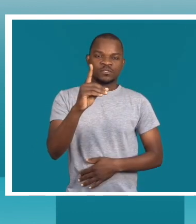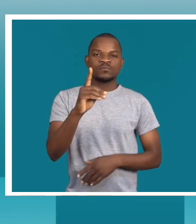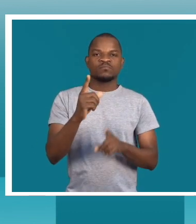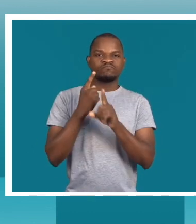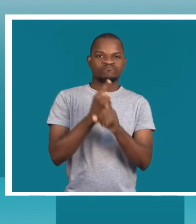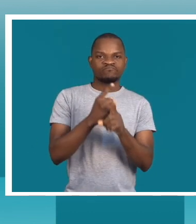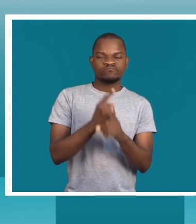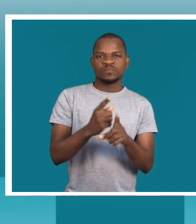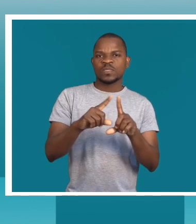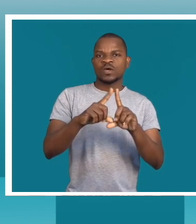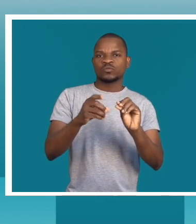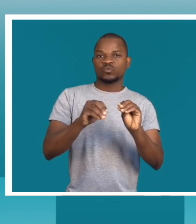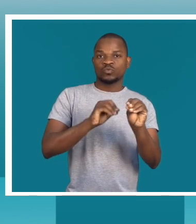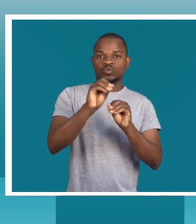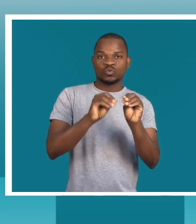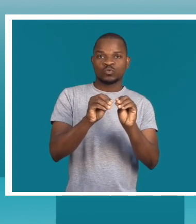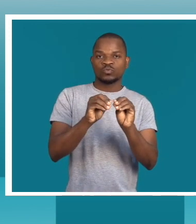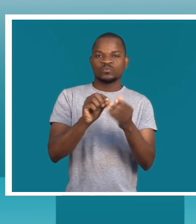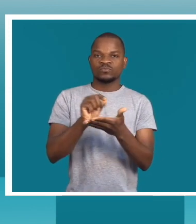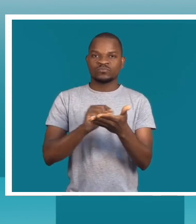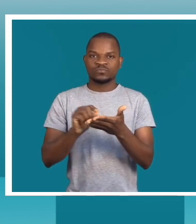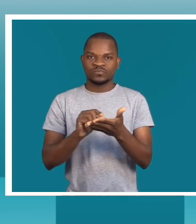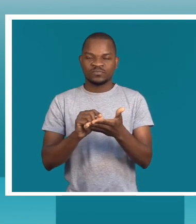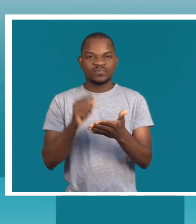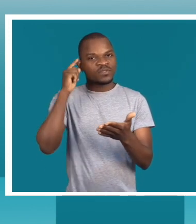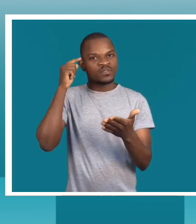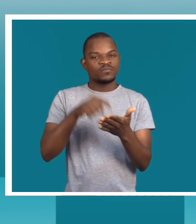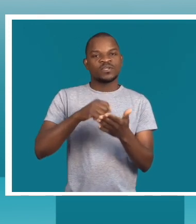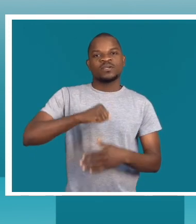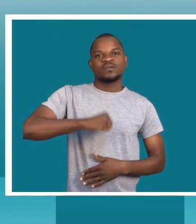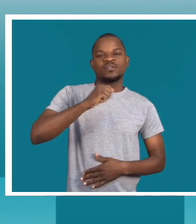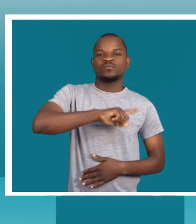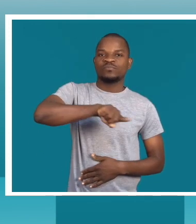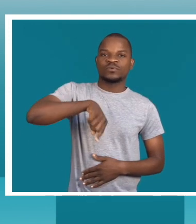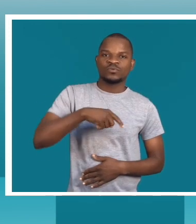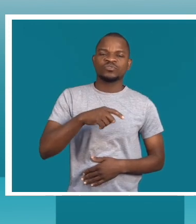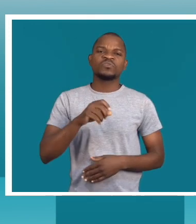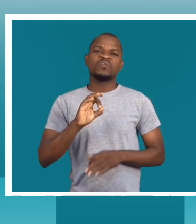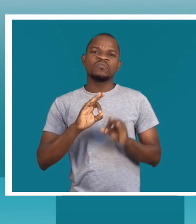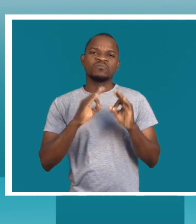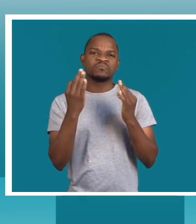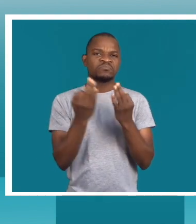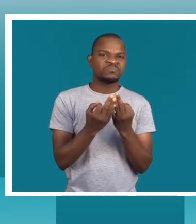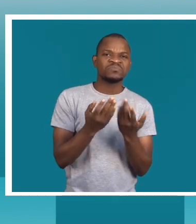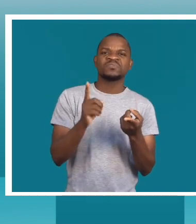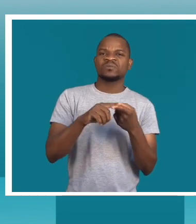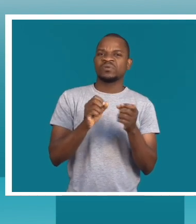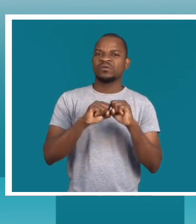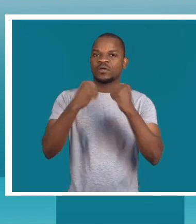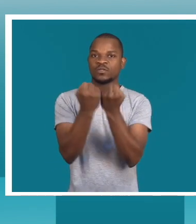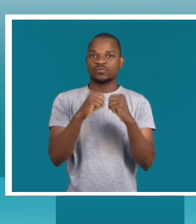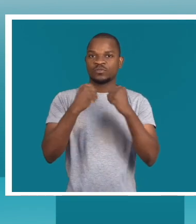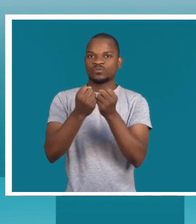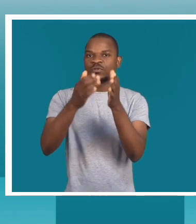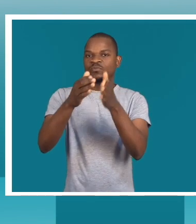Escolares, é um ganho para o setor, é um ganho para o FAMOD, é um ganho para o movimento das pessoas com deficiência em